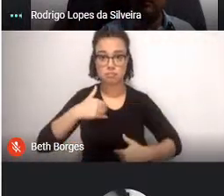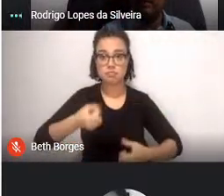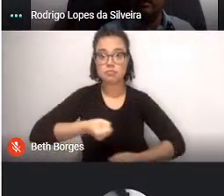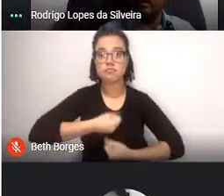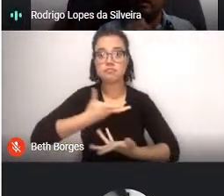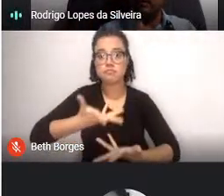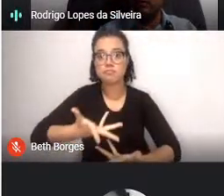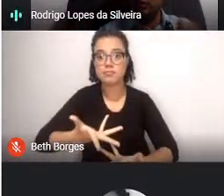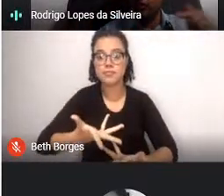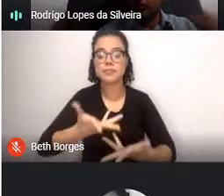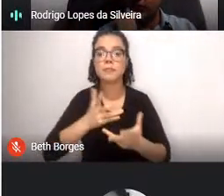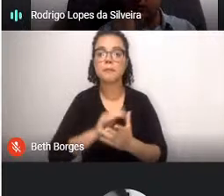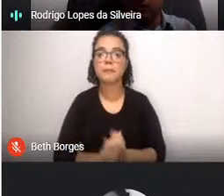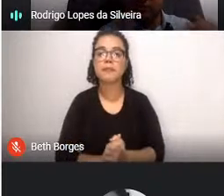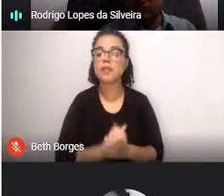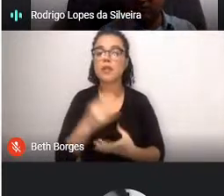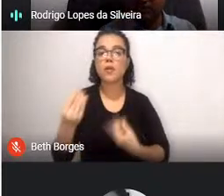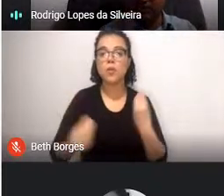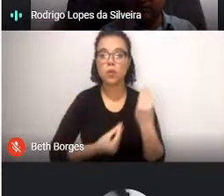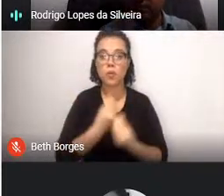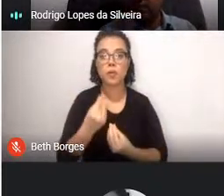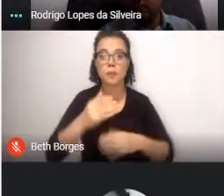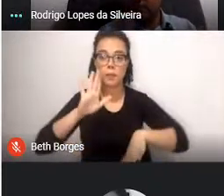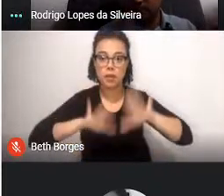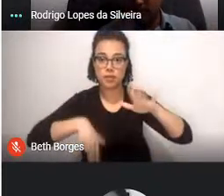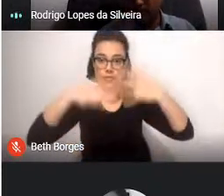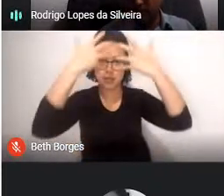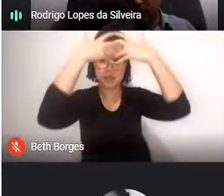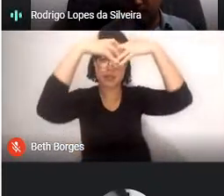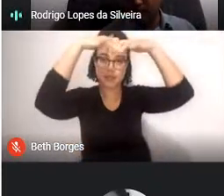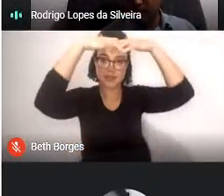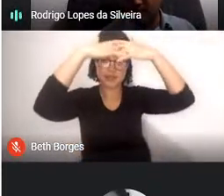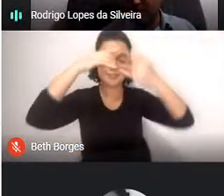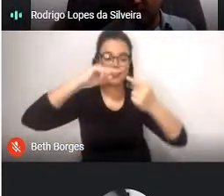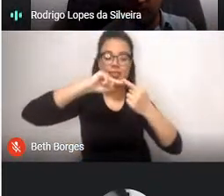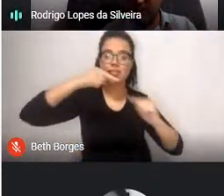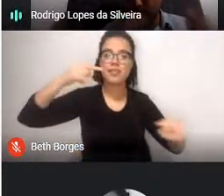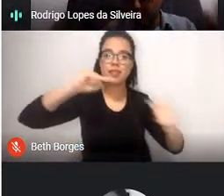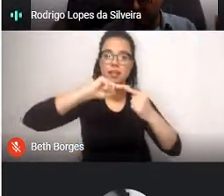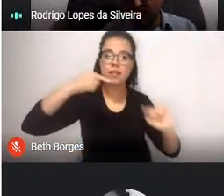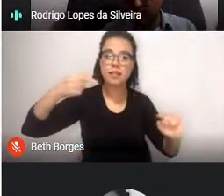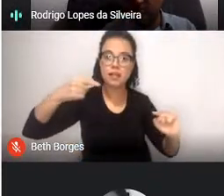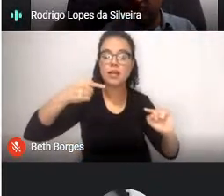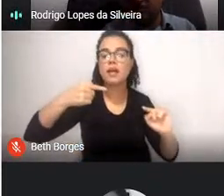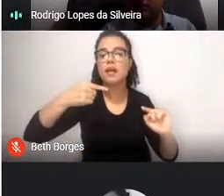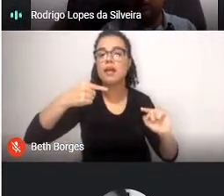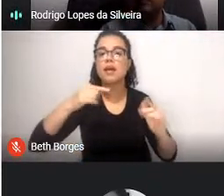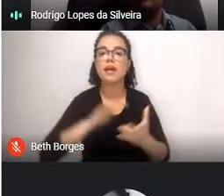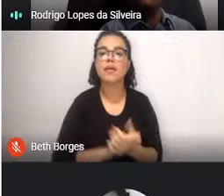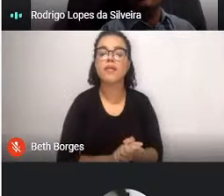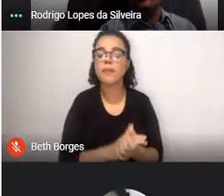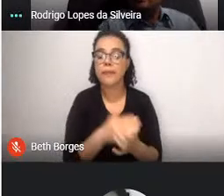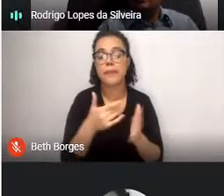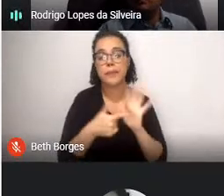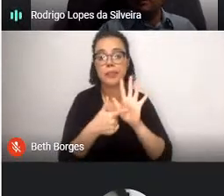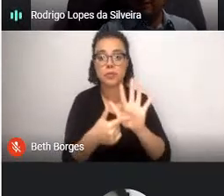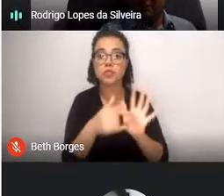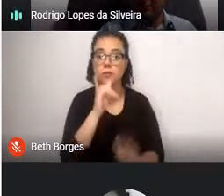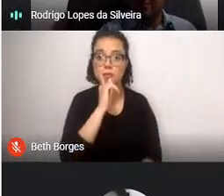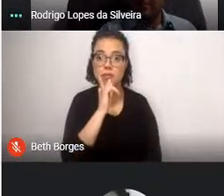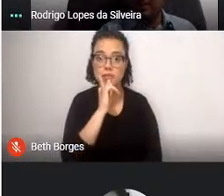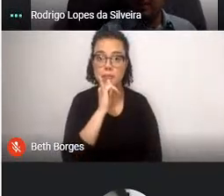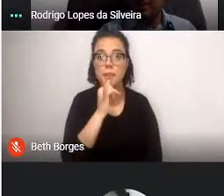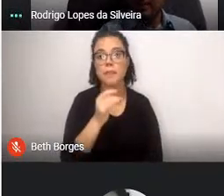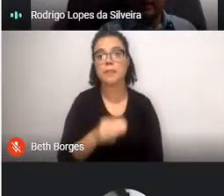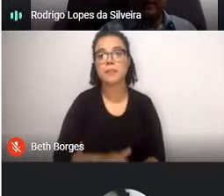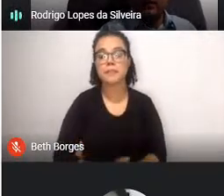maneira essas distorções cognitivas vão sendo modificadas. Vou dar um exemplo de distorção cognitiva também. Leitura